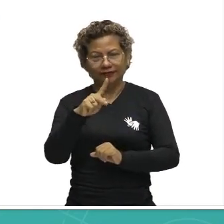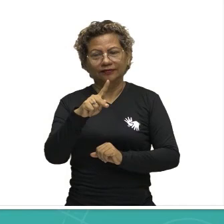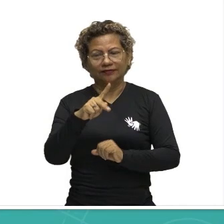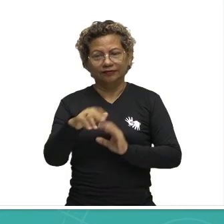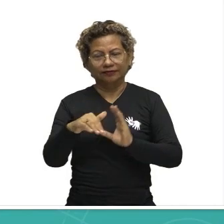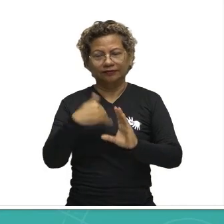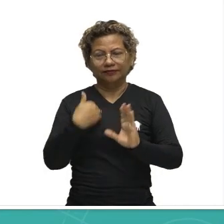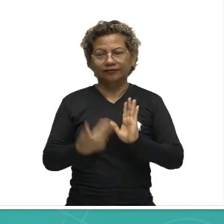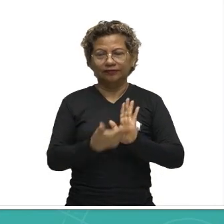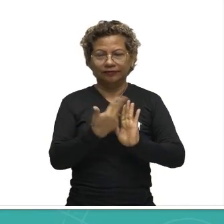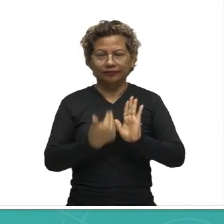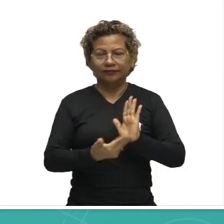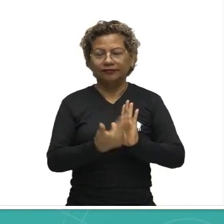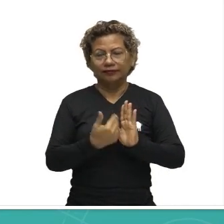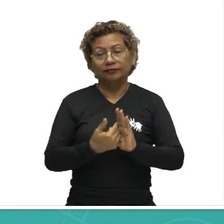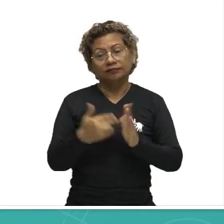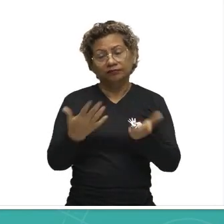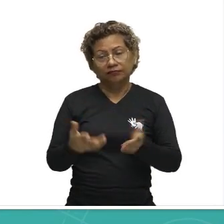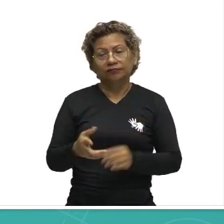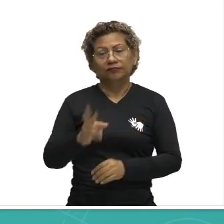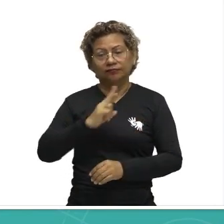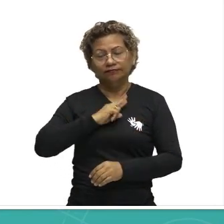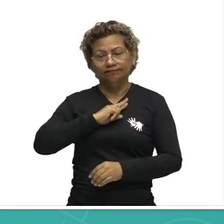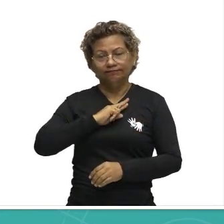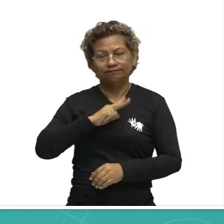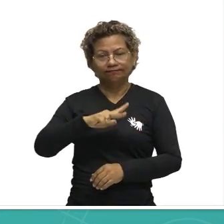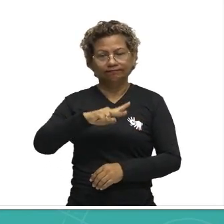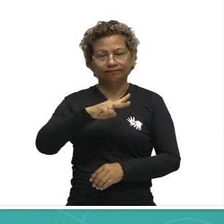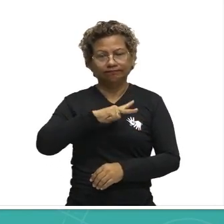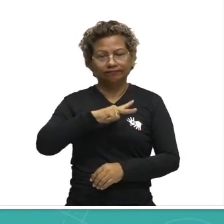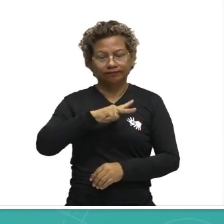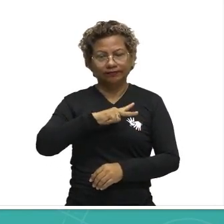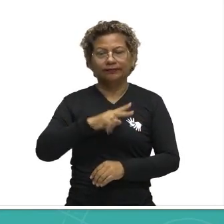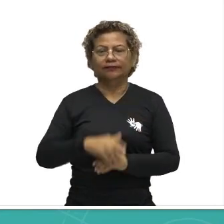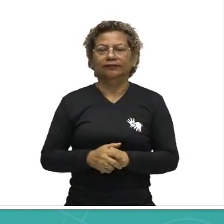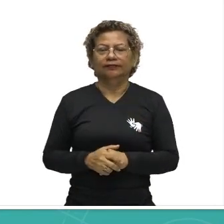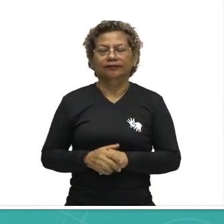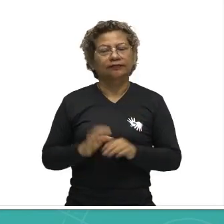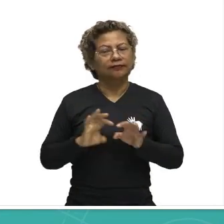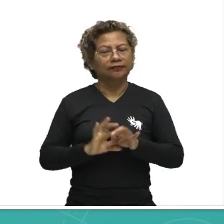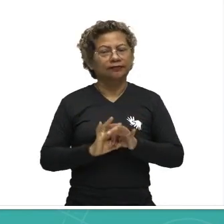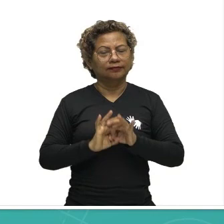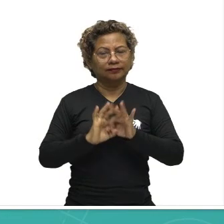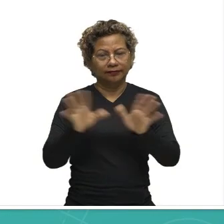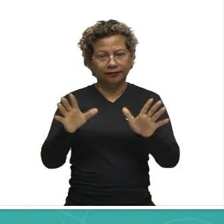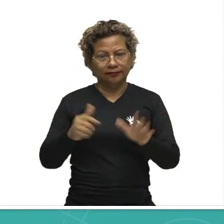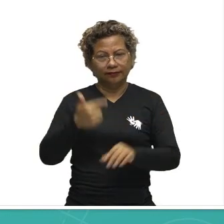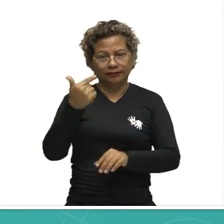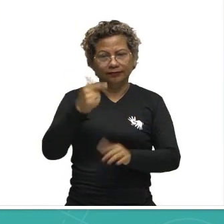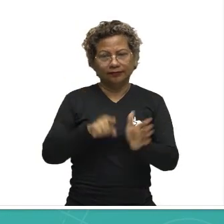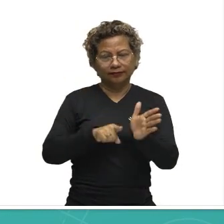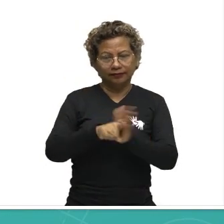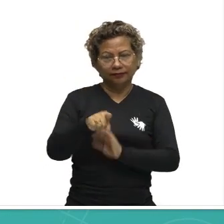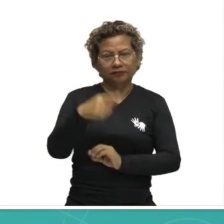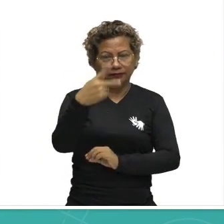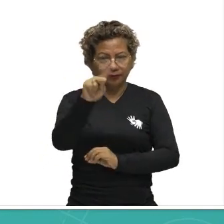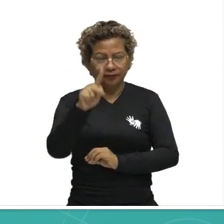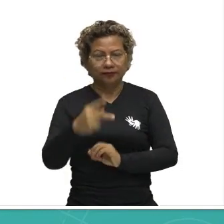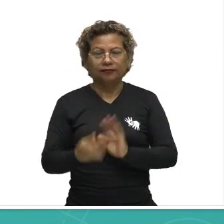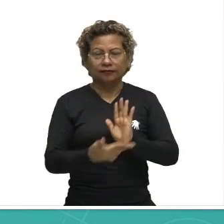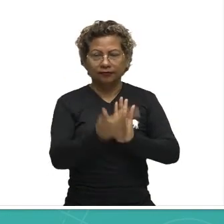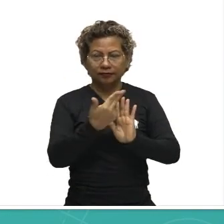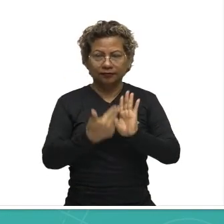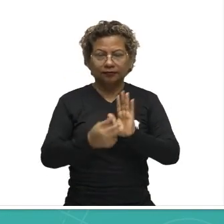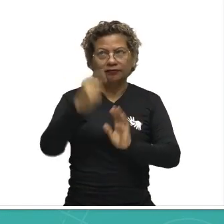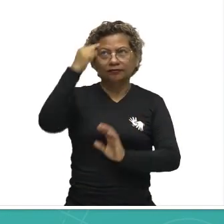certo? Então, isso é uma resposta pessoal, tá? Então, vai livre, vamos dizer assim, é livre. Vocês vão desenhar dentro